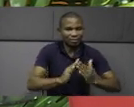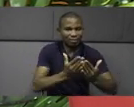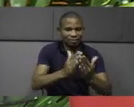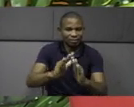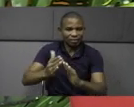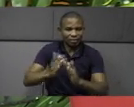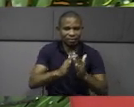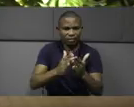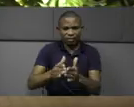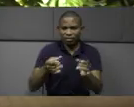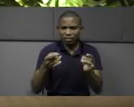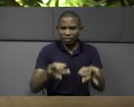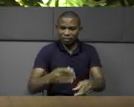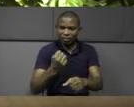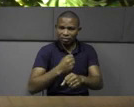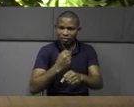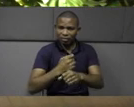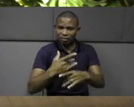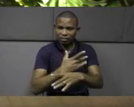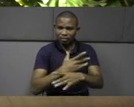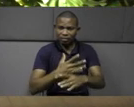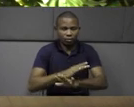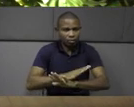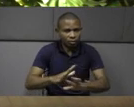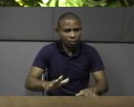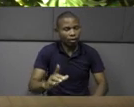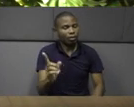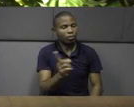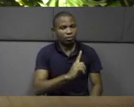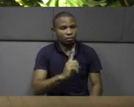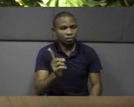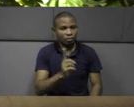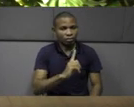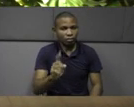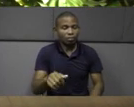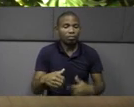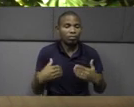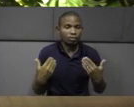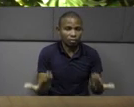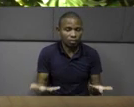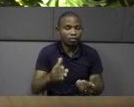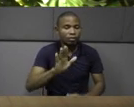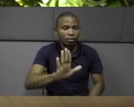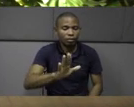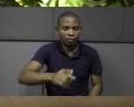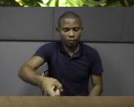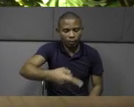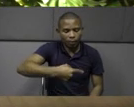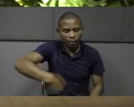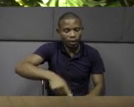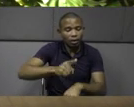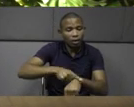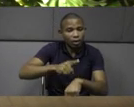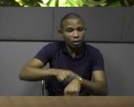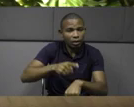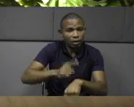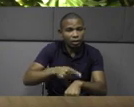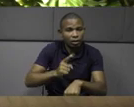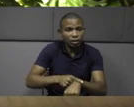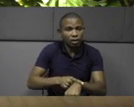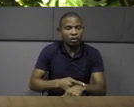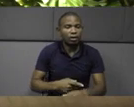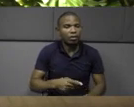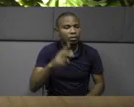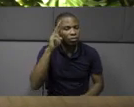nós não o ultrapassamos isso em que medida em que momento em que tempo histórico nós